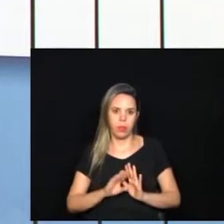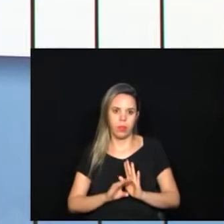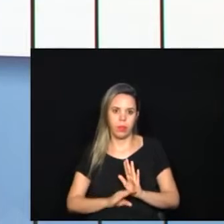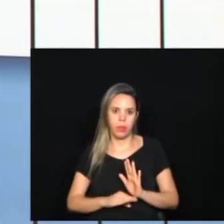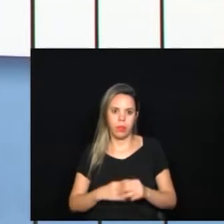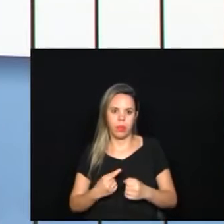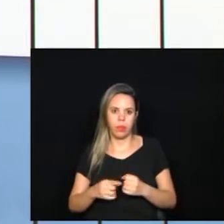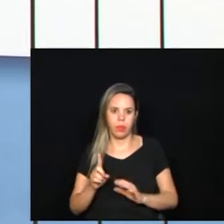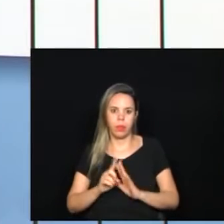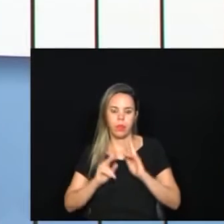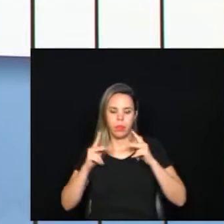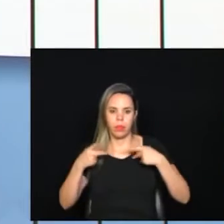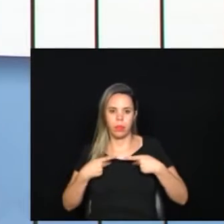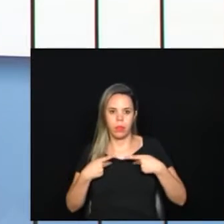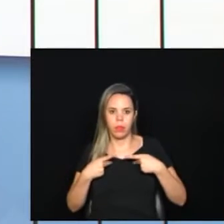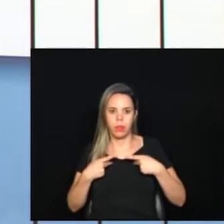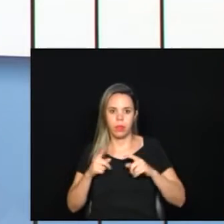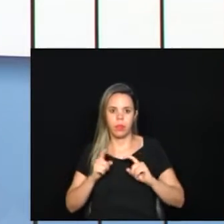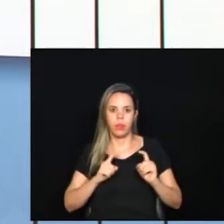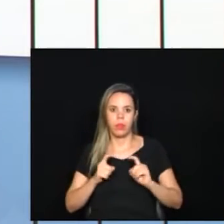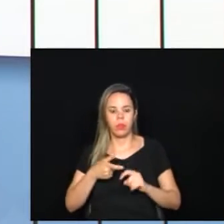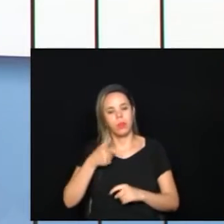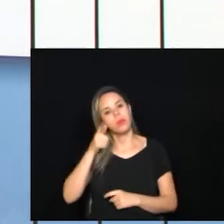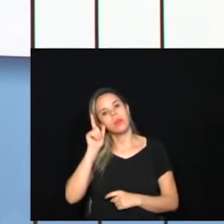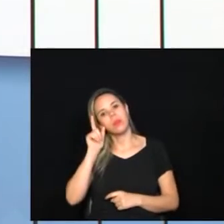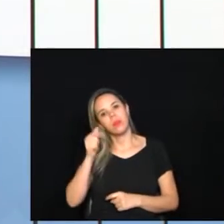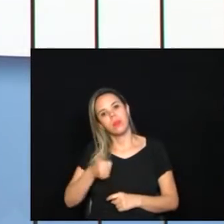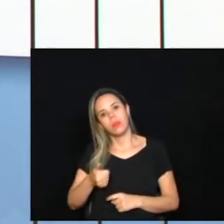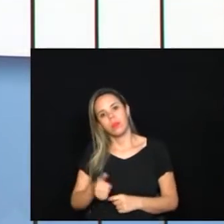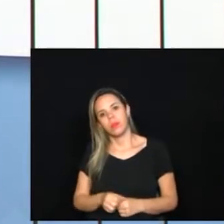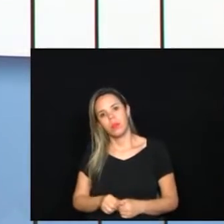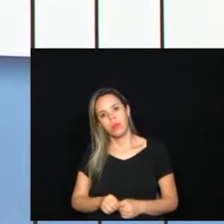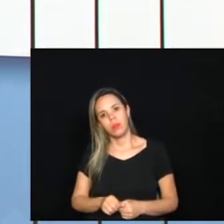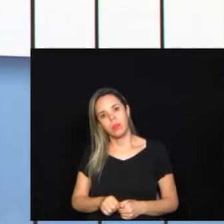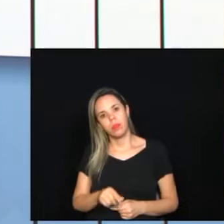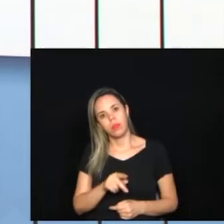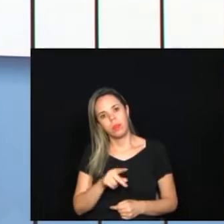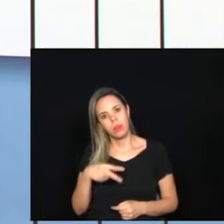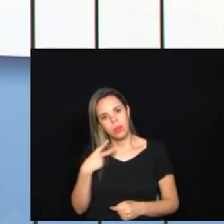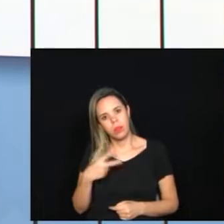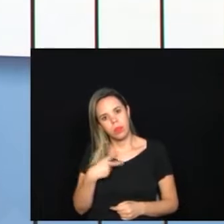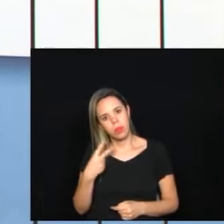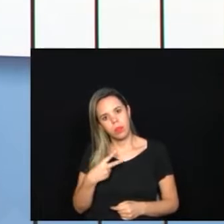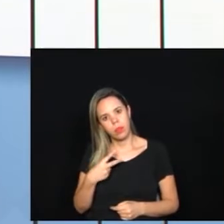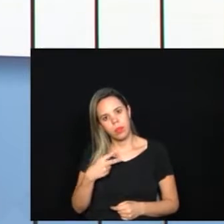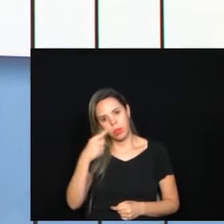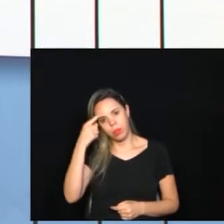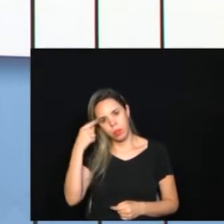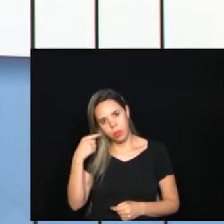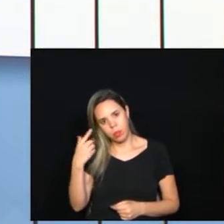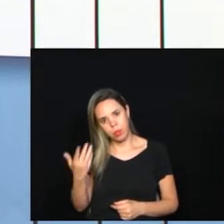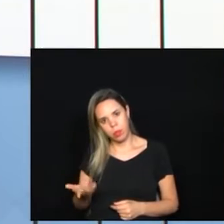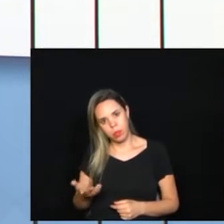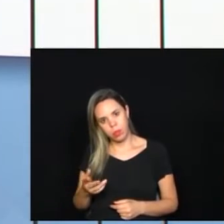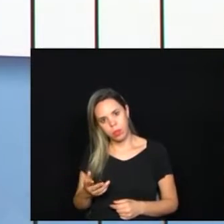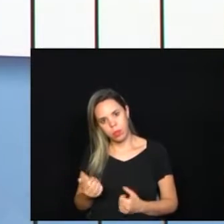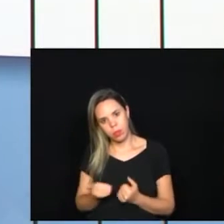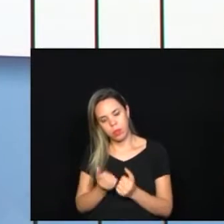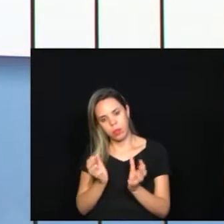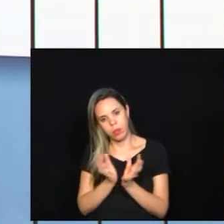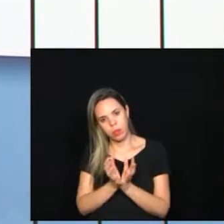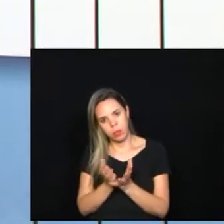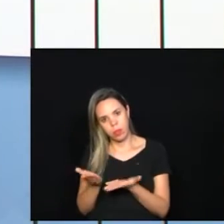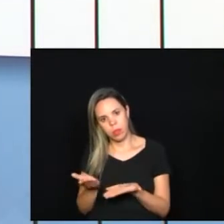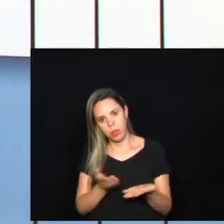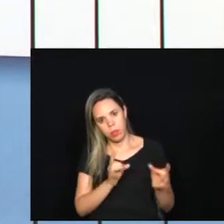de Direitos Humanos, se reuniu ontem pela primeira vez. Presidida pela vereadora Paola Miguel, a subcomissão